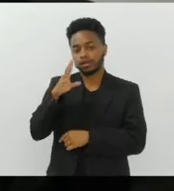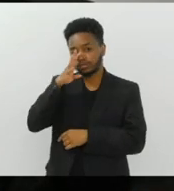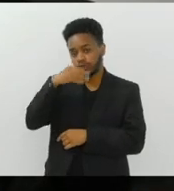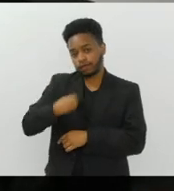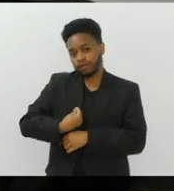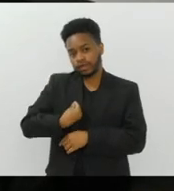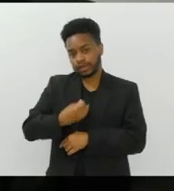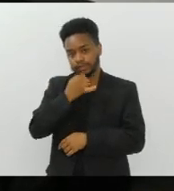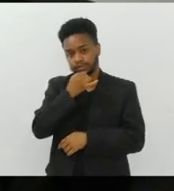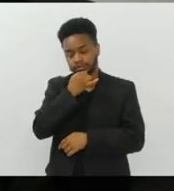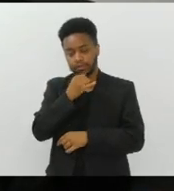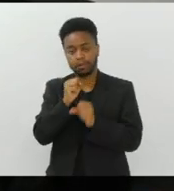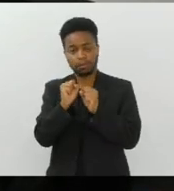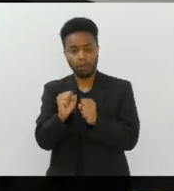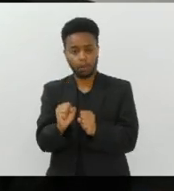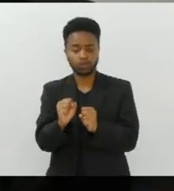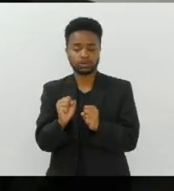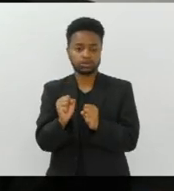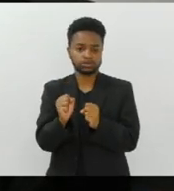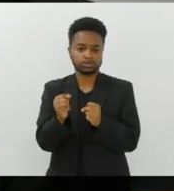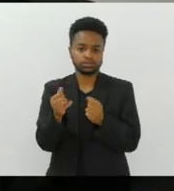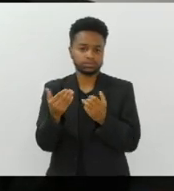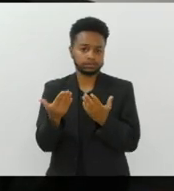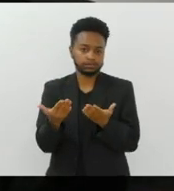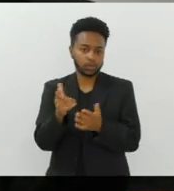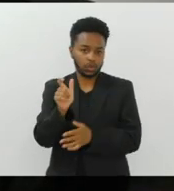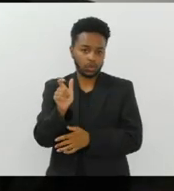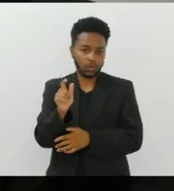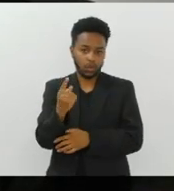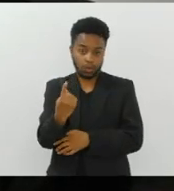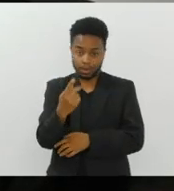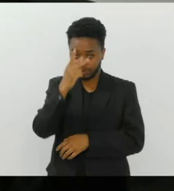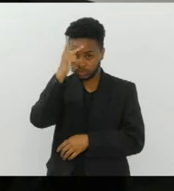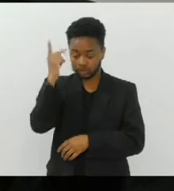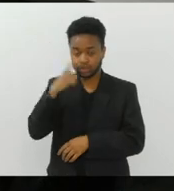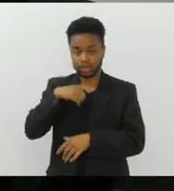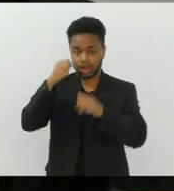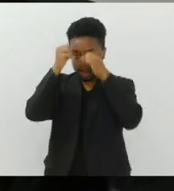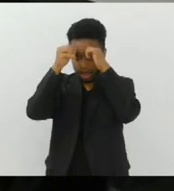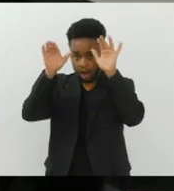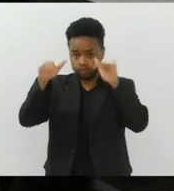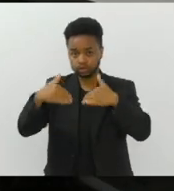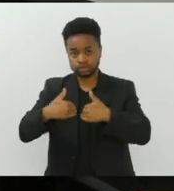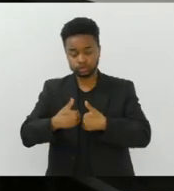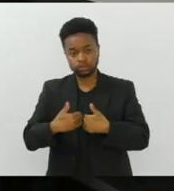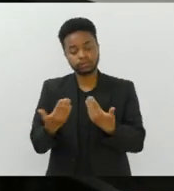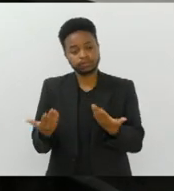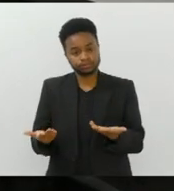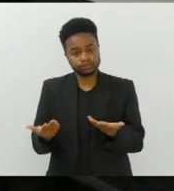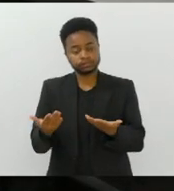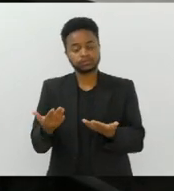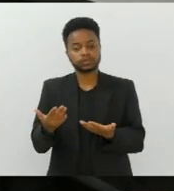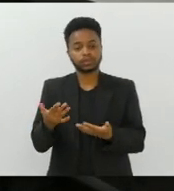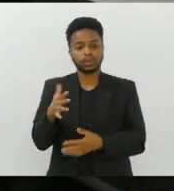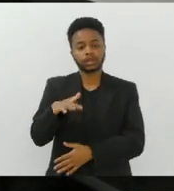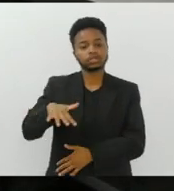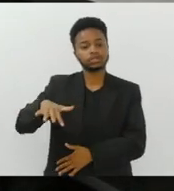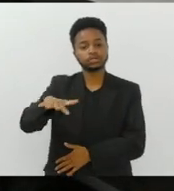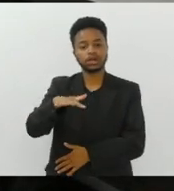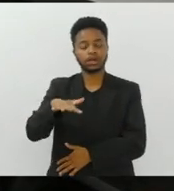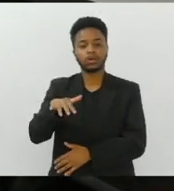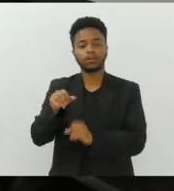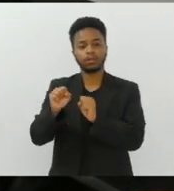por exemplo, a situação de uma pessoa com transtorno do espectro autista, que geralmente pode